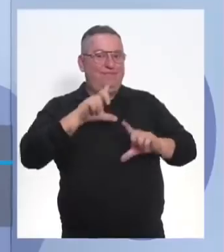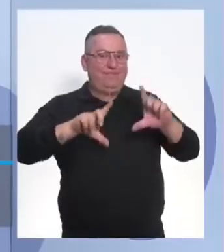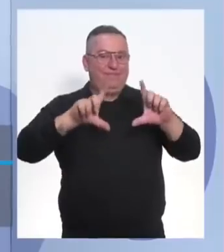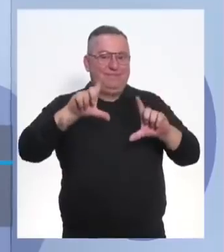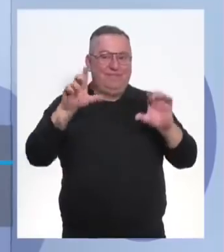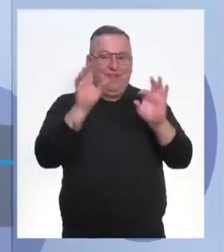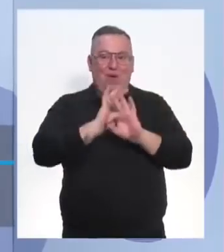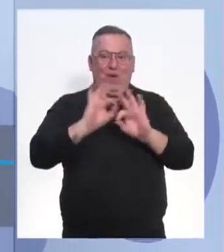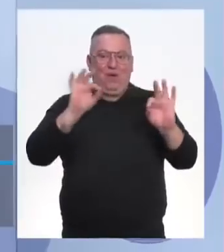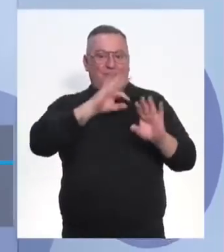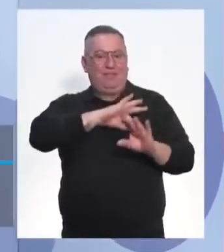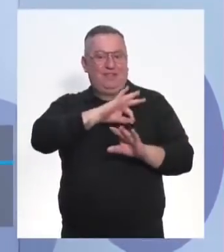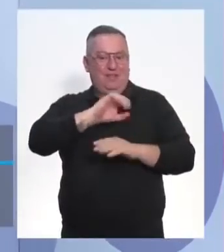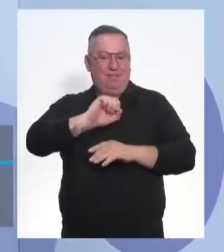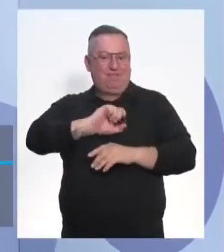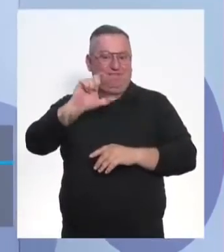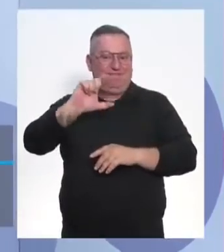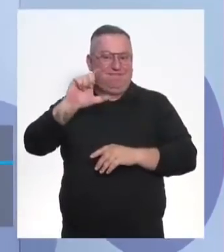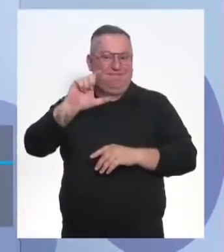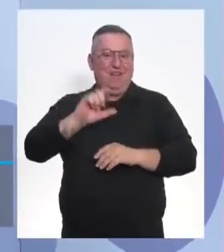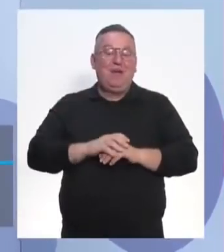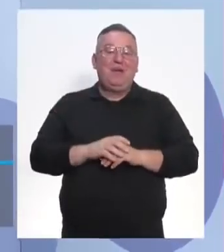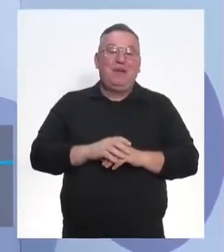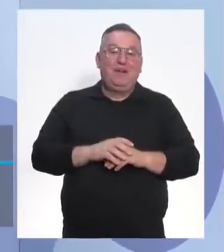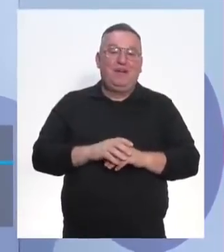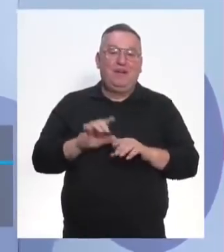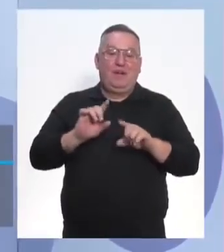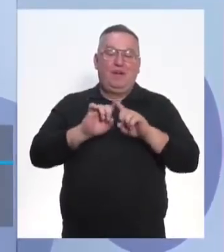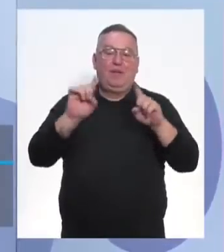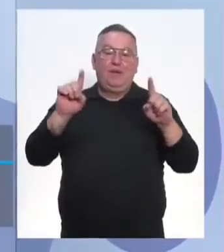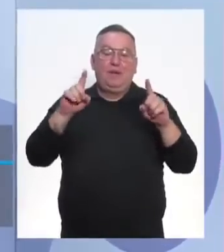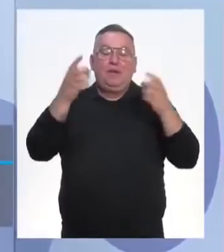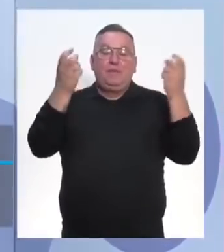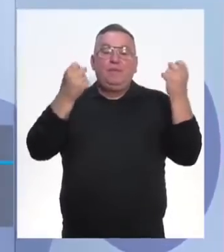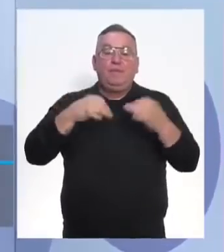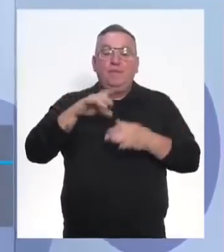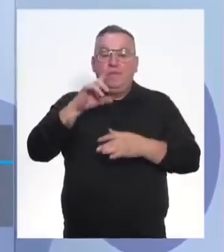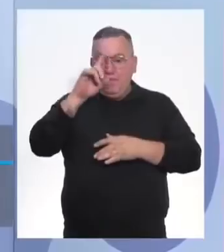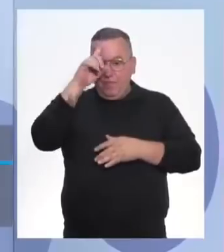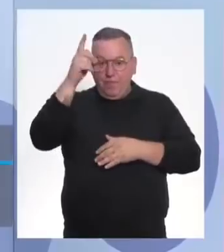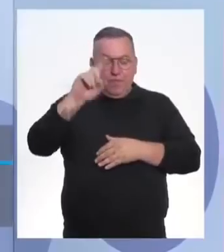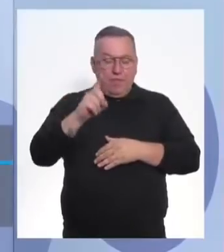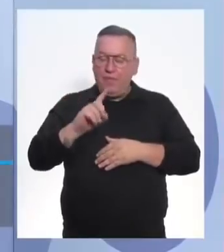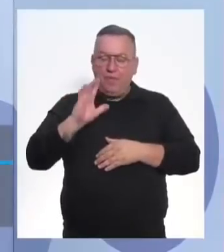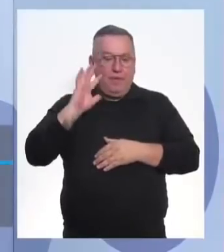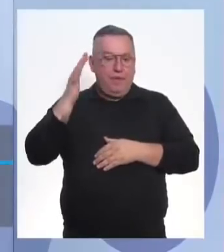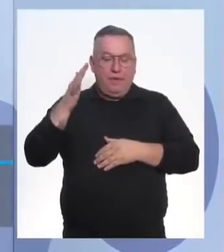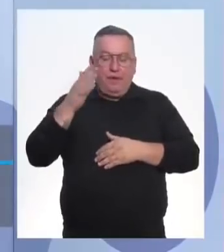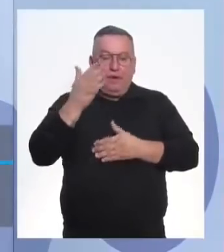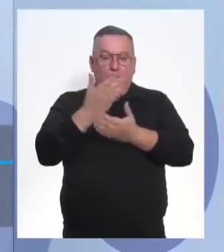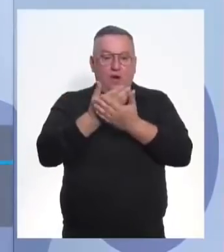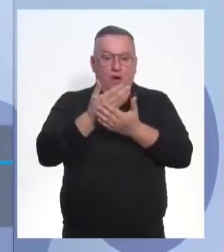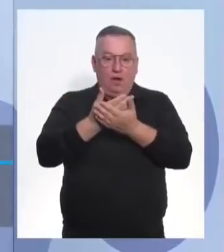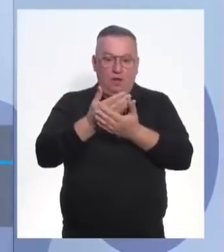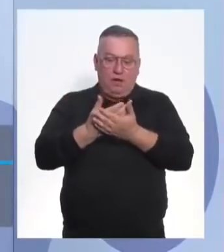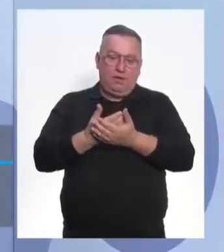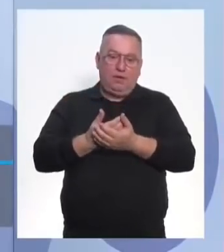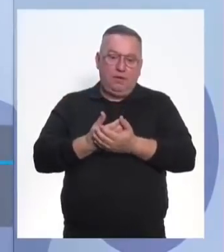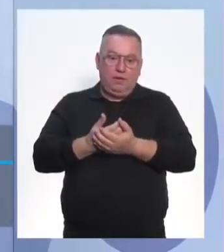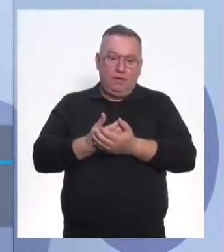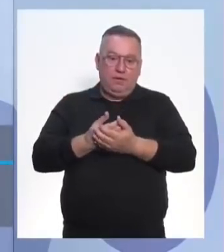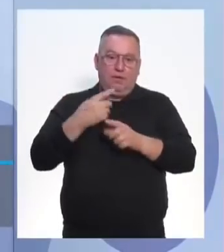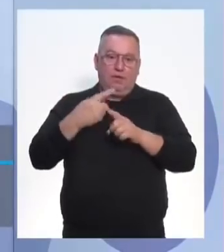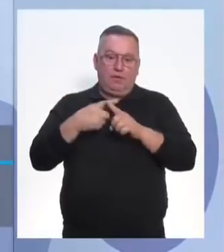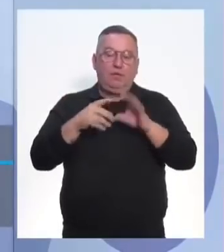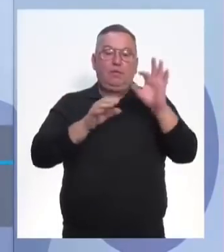eu estava top. Mas assim, é esclarecer dúvida, e isso não vai acontecer em todas as aulas, tá, gente? É porque